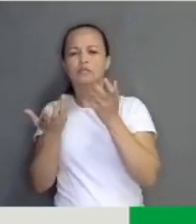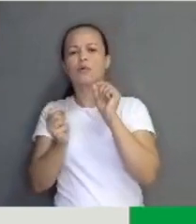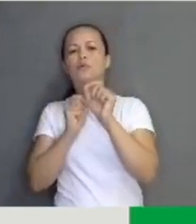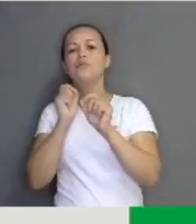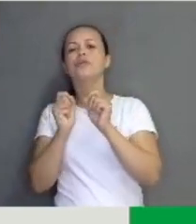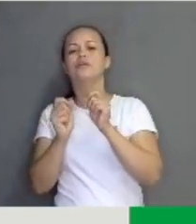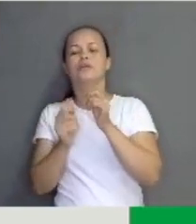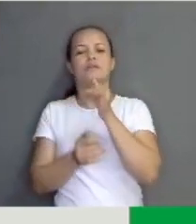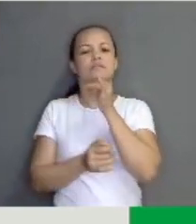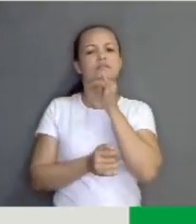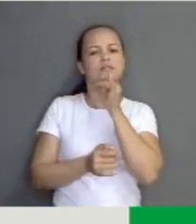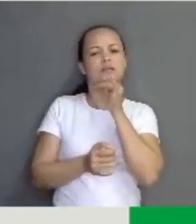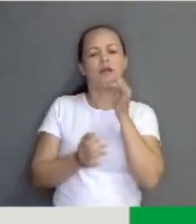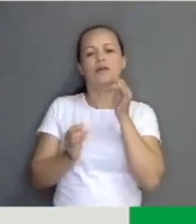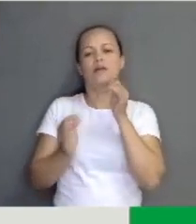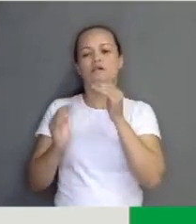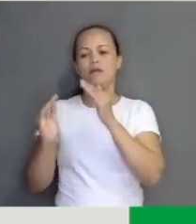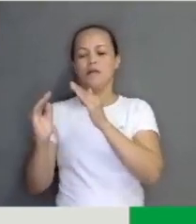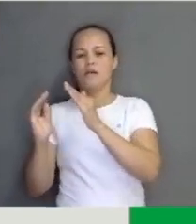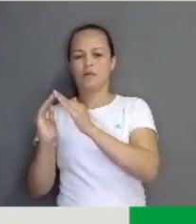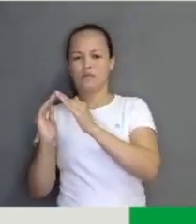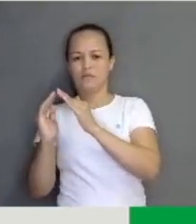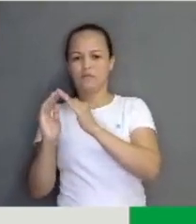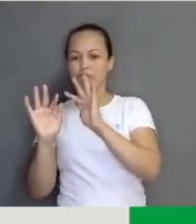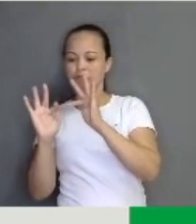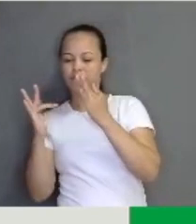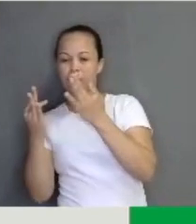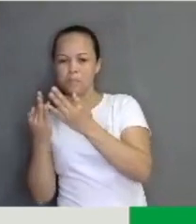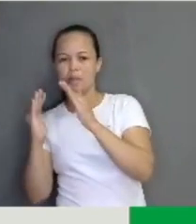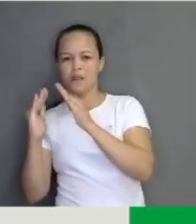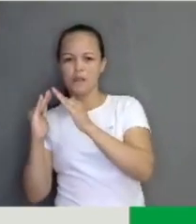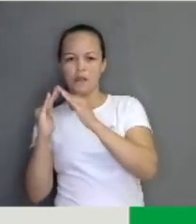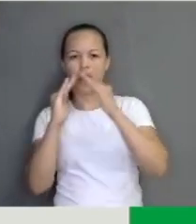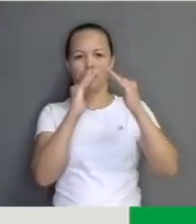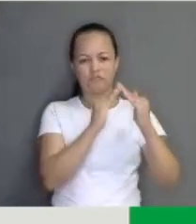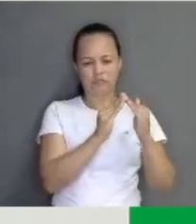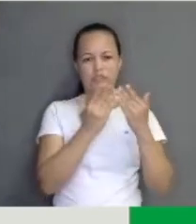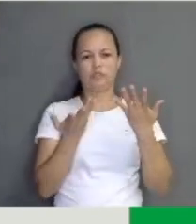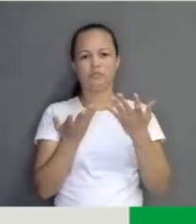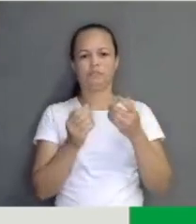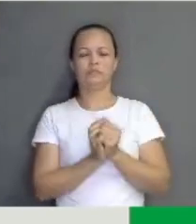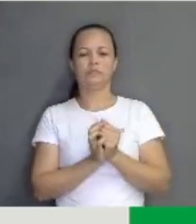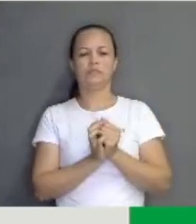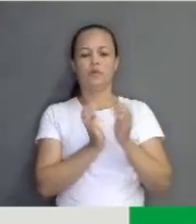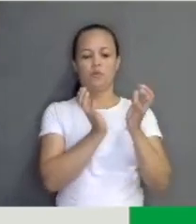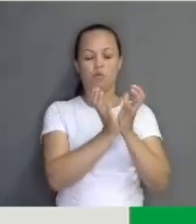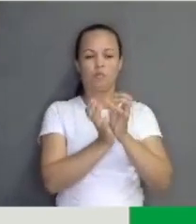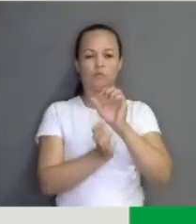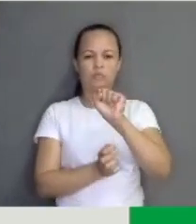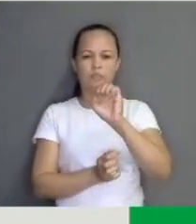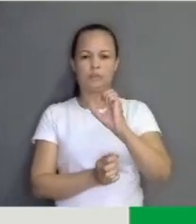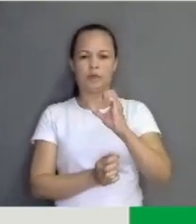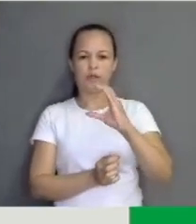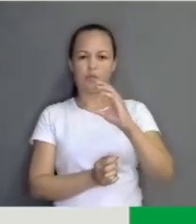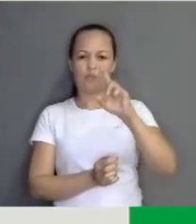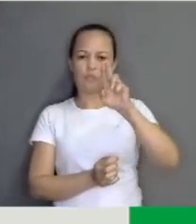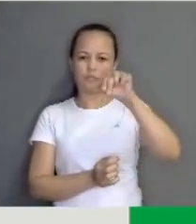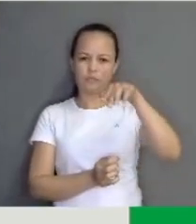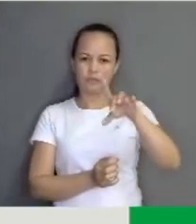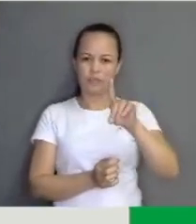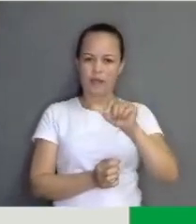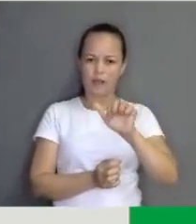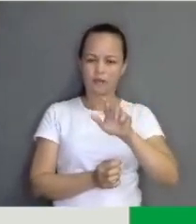vizinhos. Grupos secundários são grupos sociais mais complexos, onde